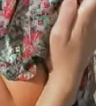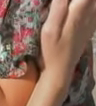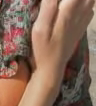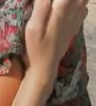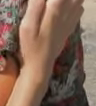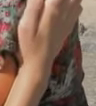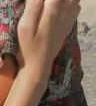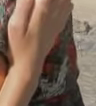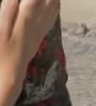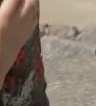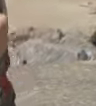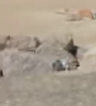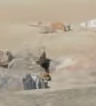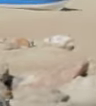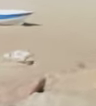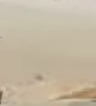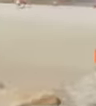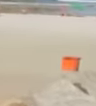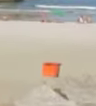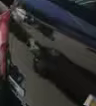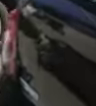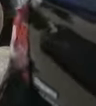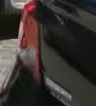Casal se beija.